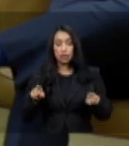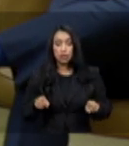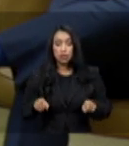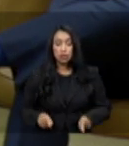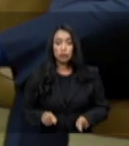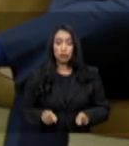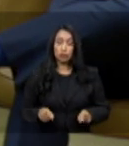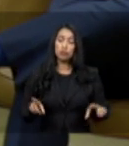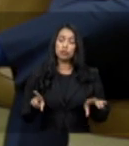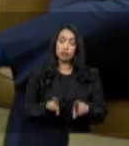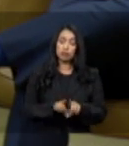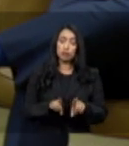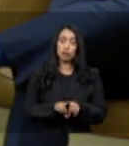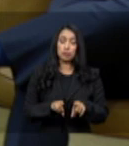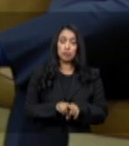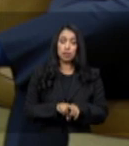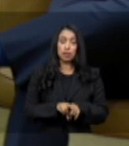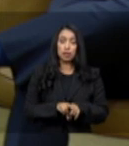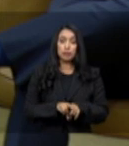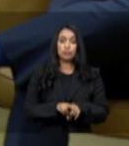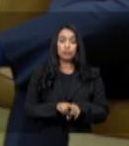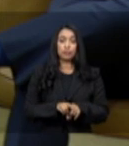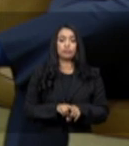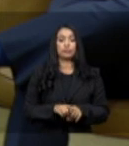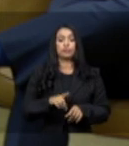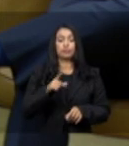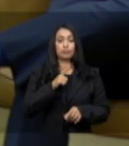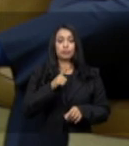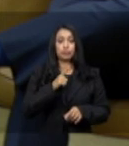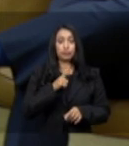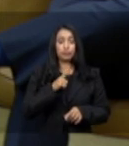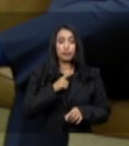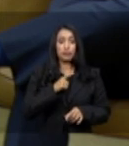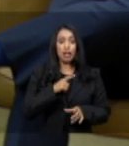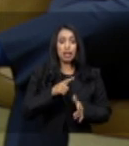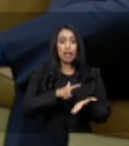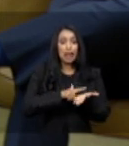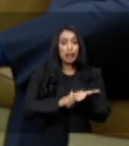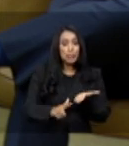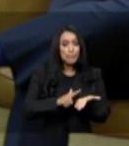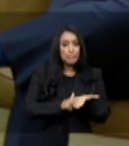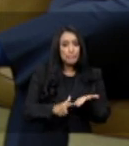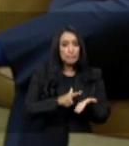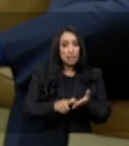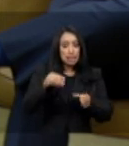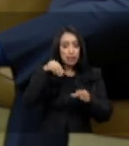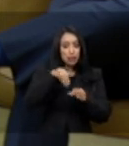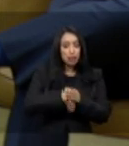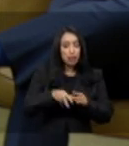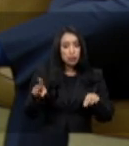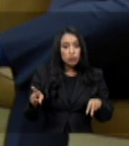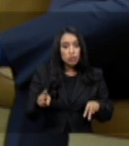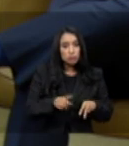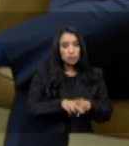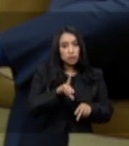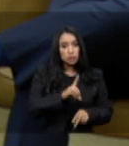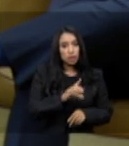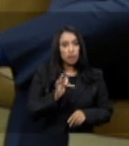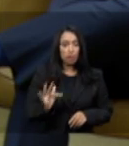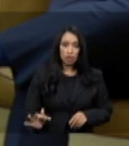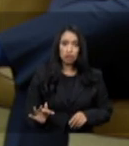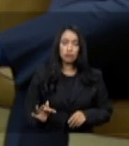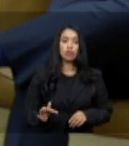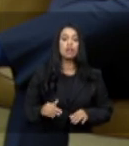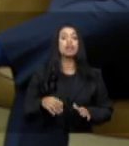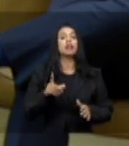prisional e também a uma incremento drástica das medidas sanitárias no antes das prisões do distrito federal todas